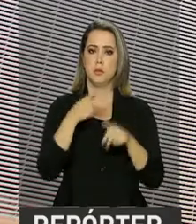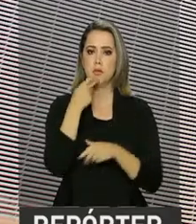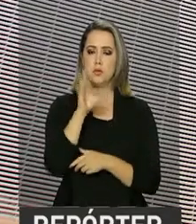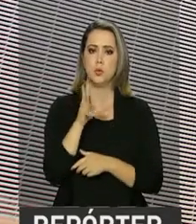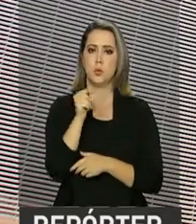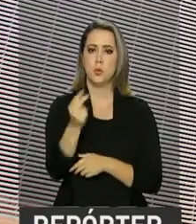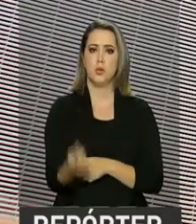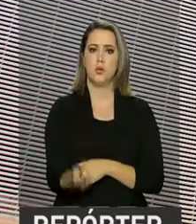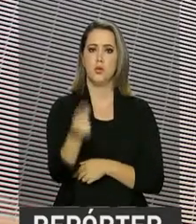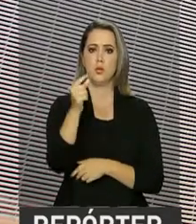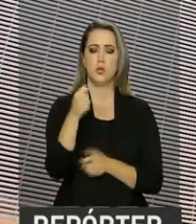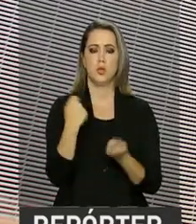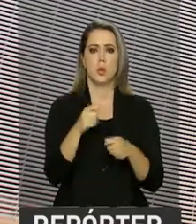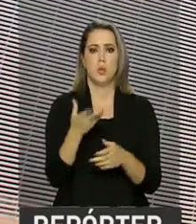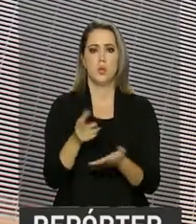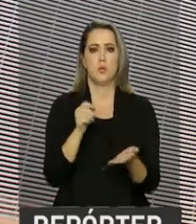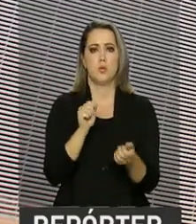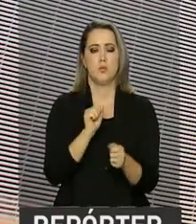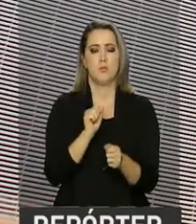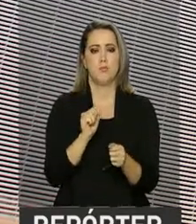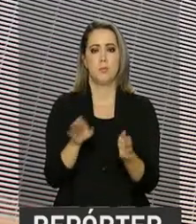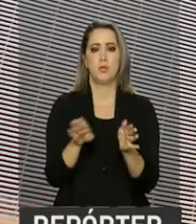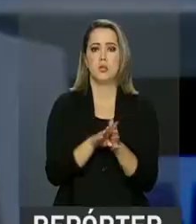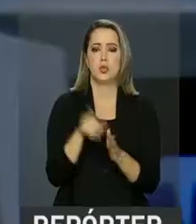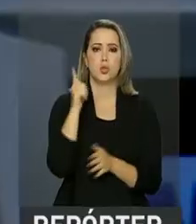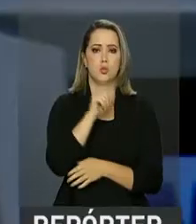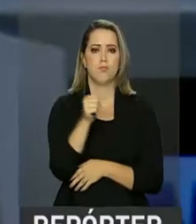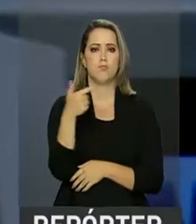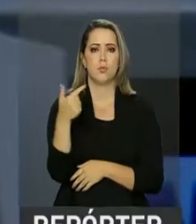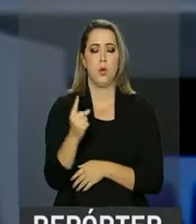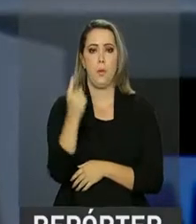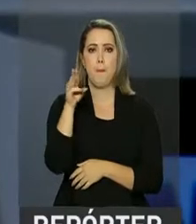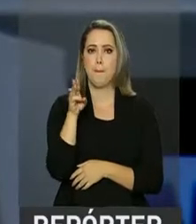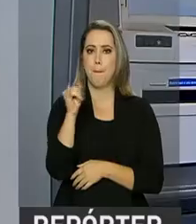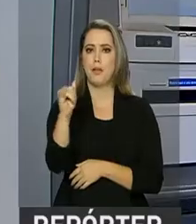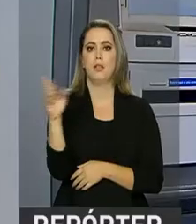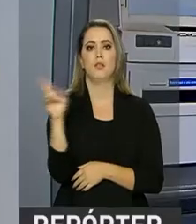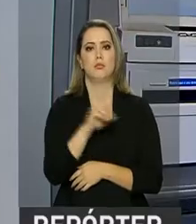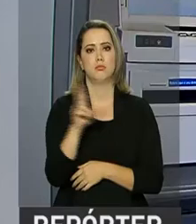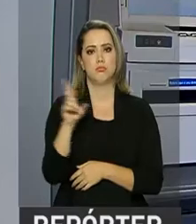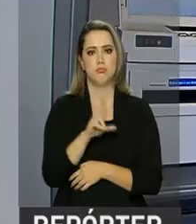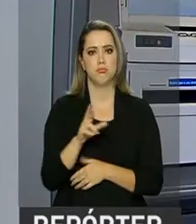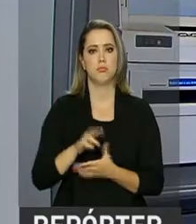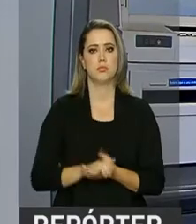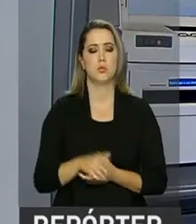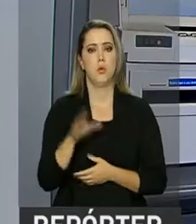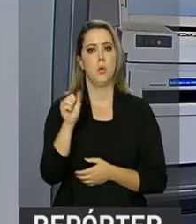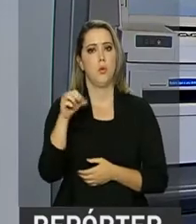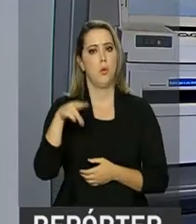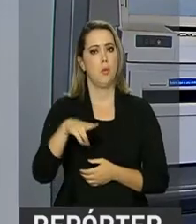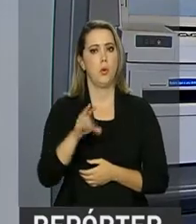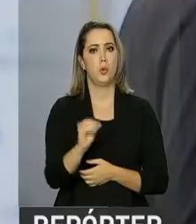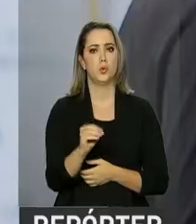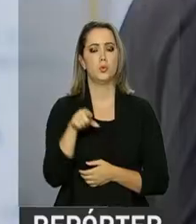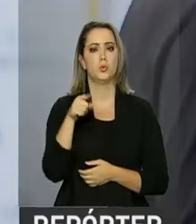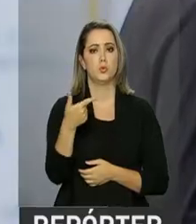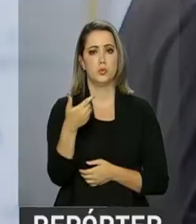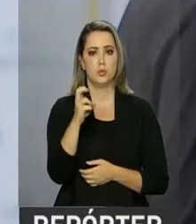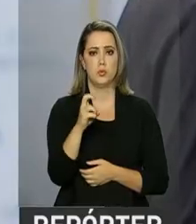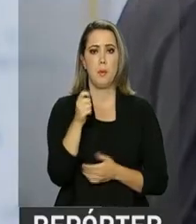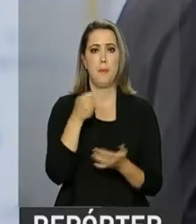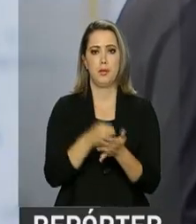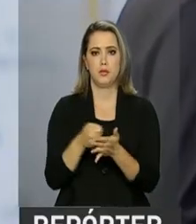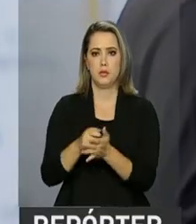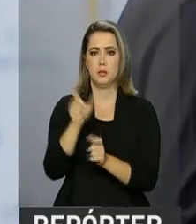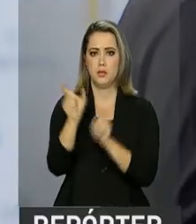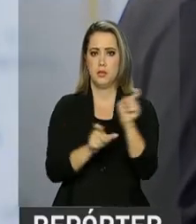de recursos ainda não sacado chega a um milhão e duzentos milhões de reais o abono salarial 2015 está sendo